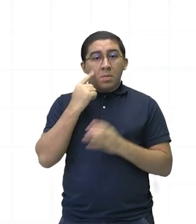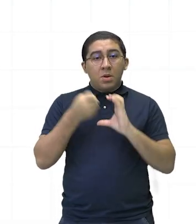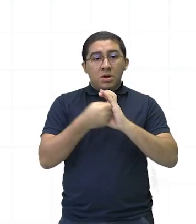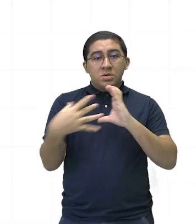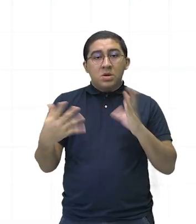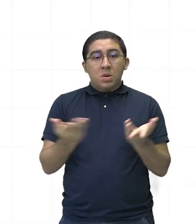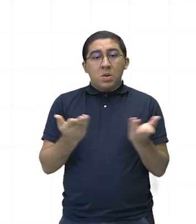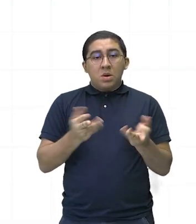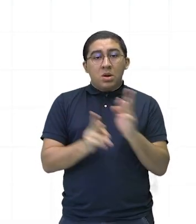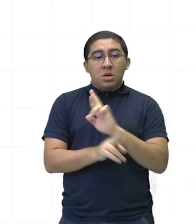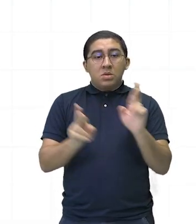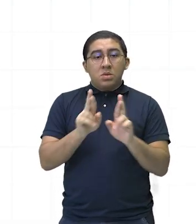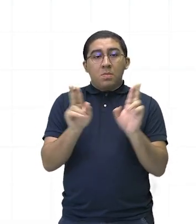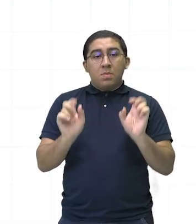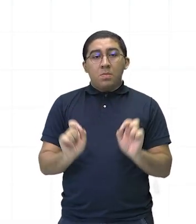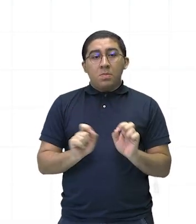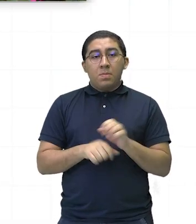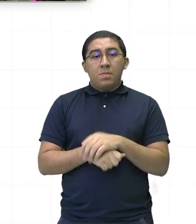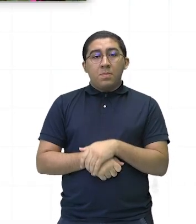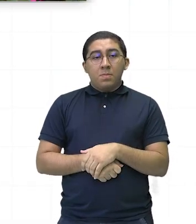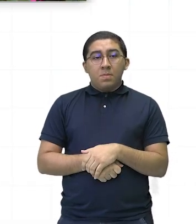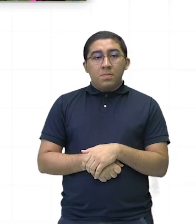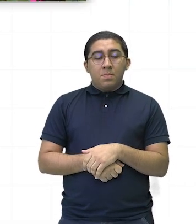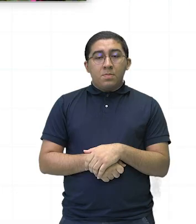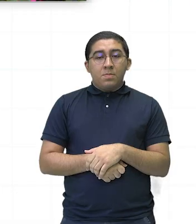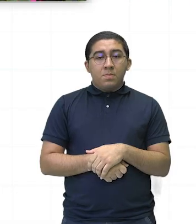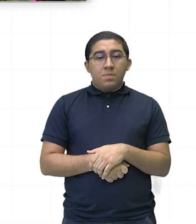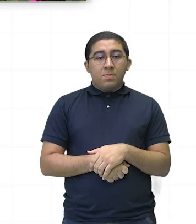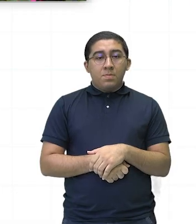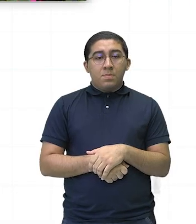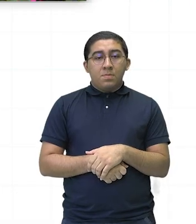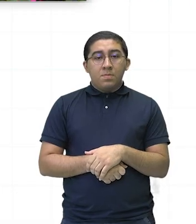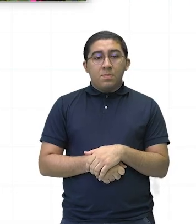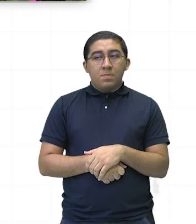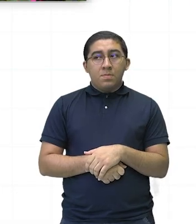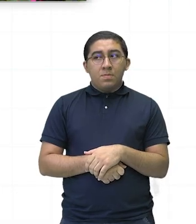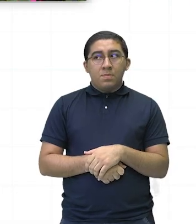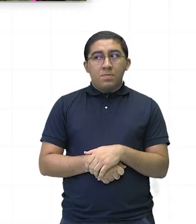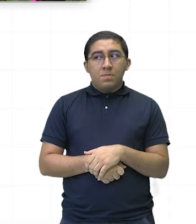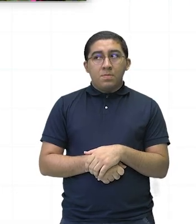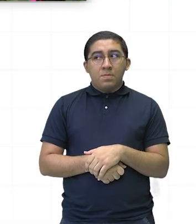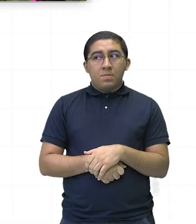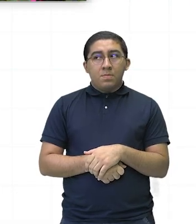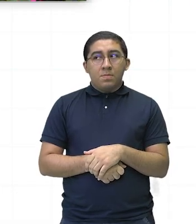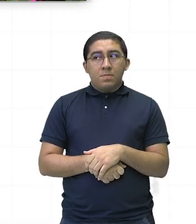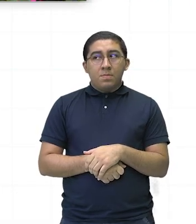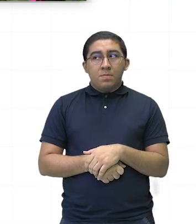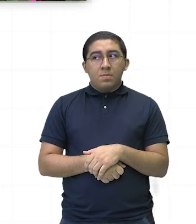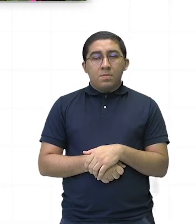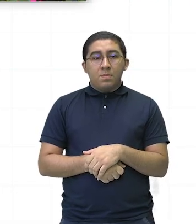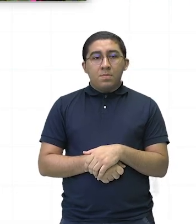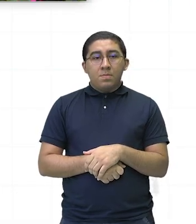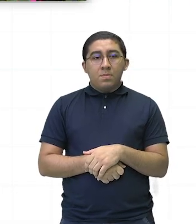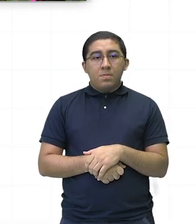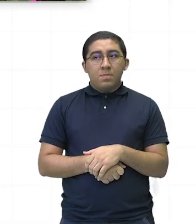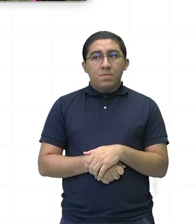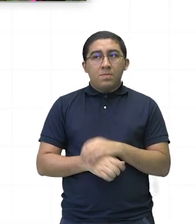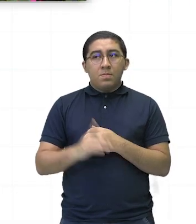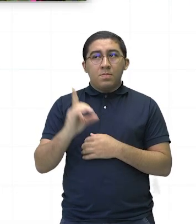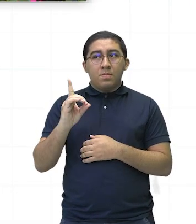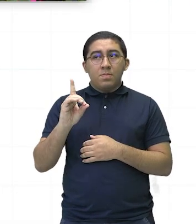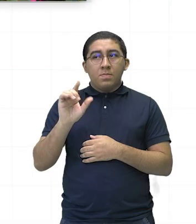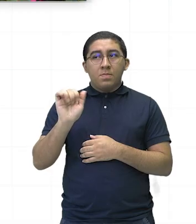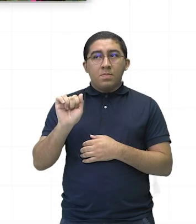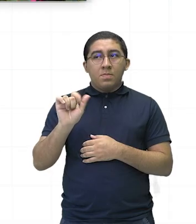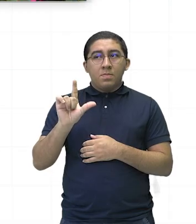característica relacionada ao sexo. Vamos observar aqui, então, o que é o daltonismo.